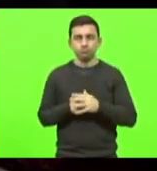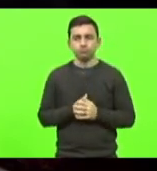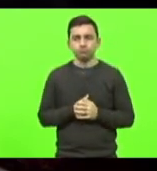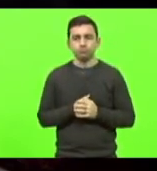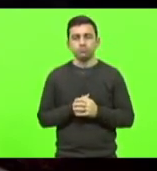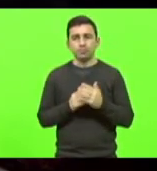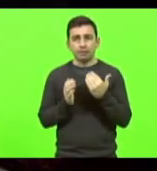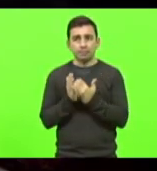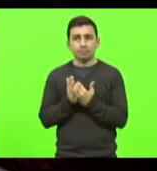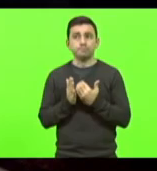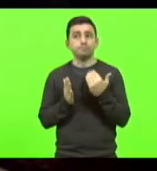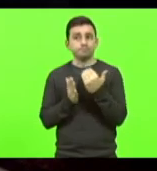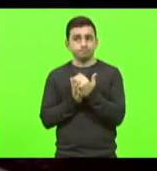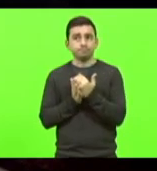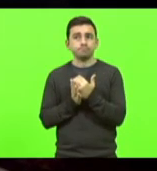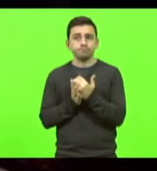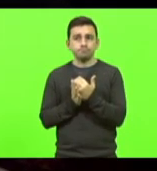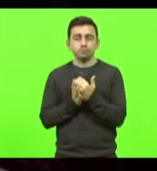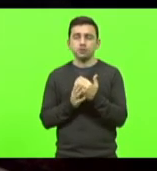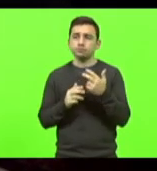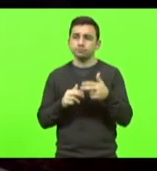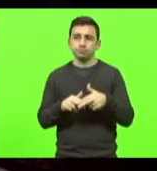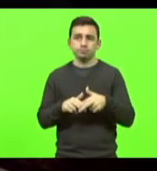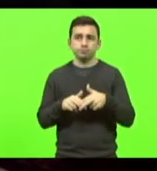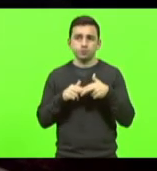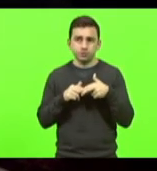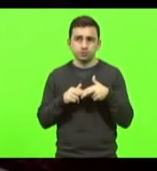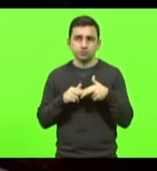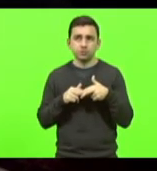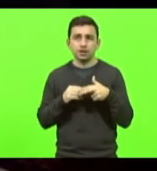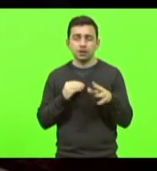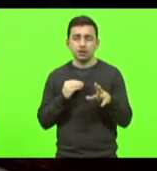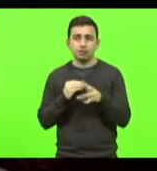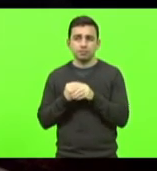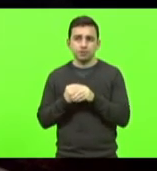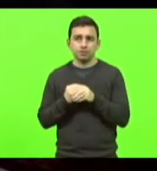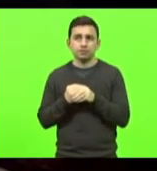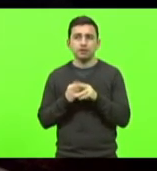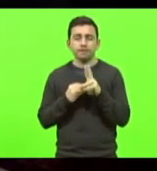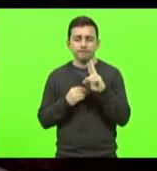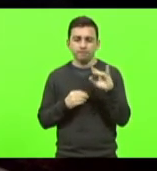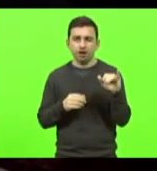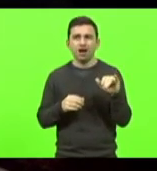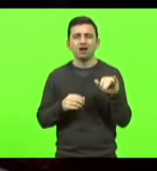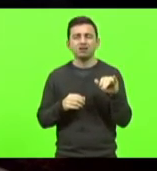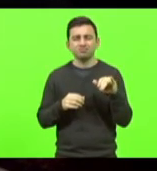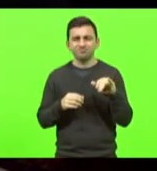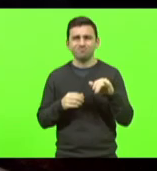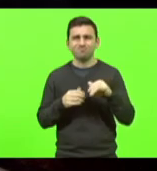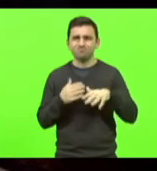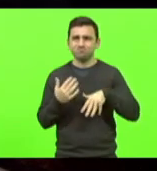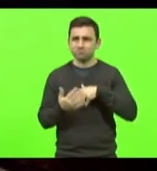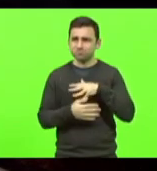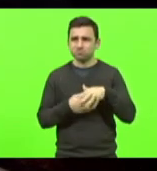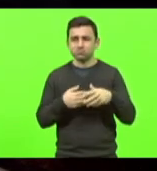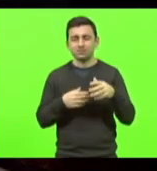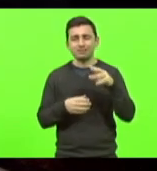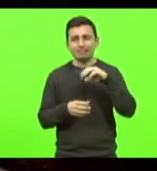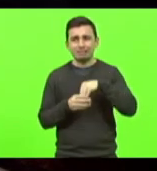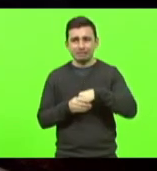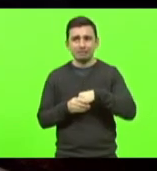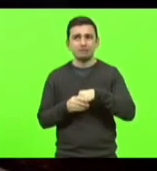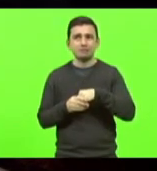significativa portanto esta emenda ela vai causar uma desorganização dentro do projeto